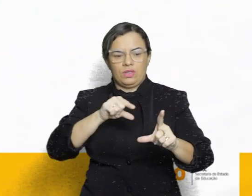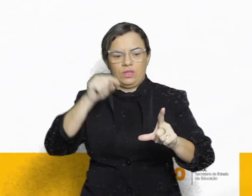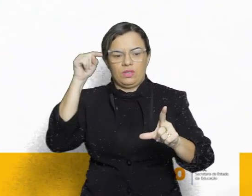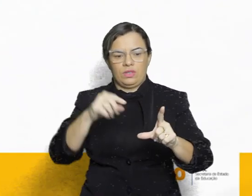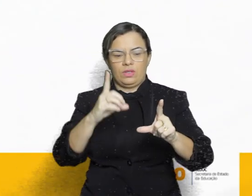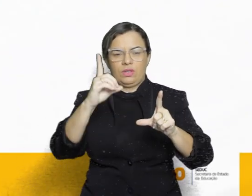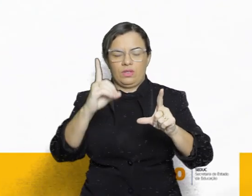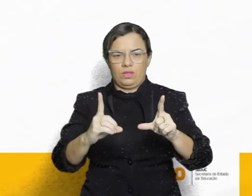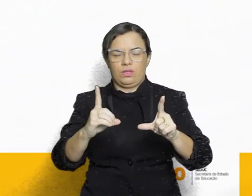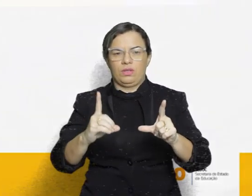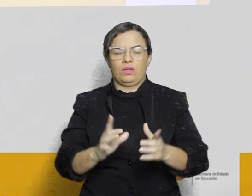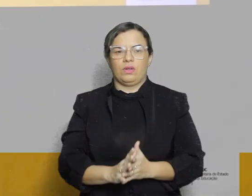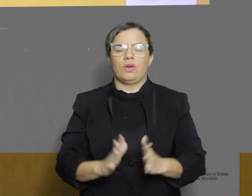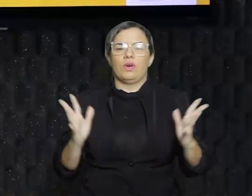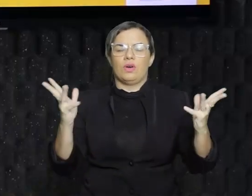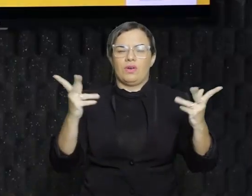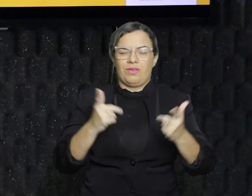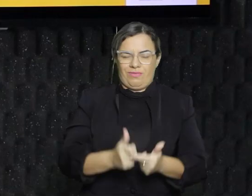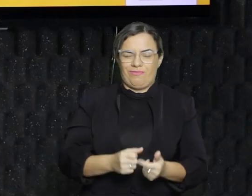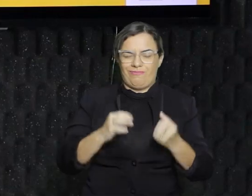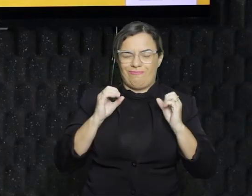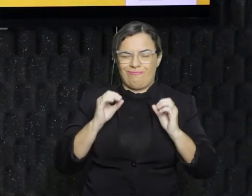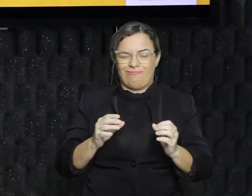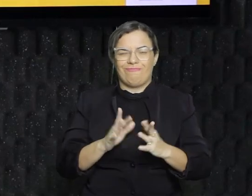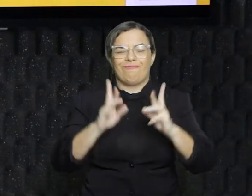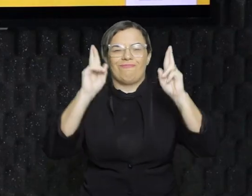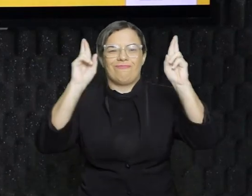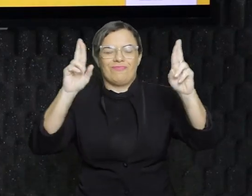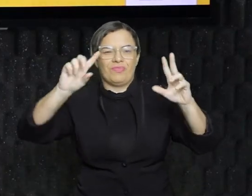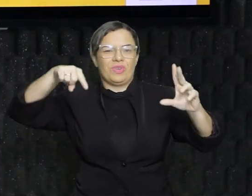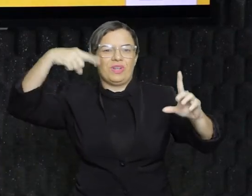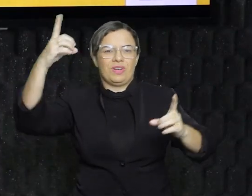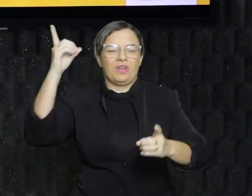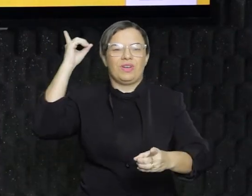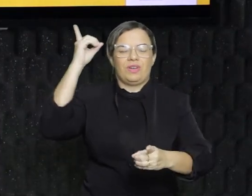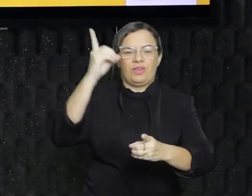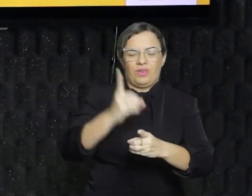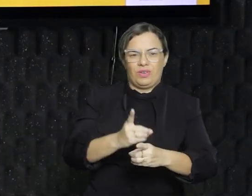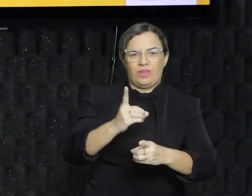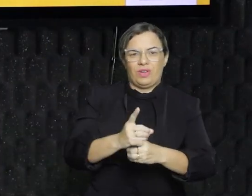D. Belezinha? Então, meu estudante, te espero nas próximas aulas